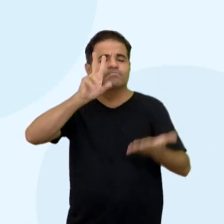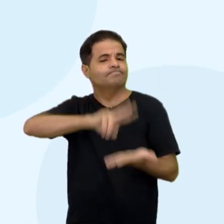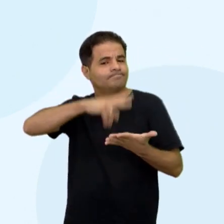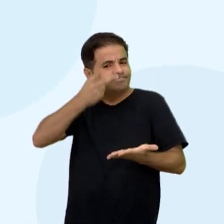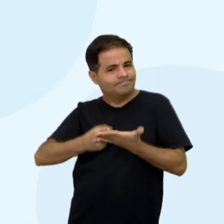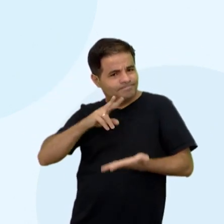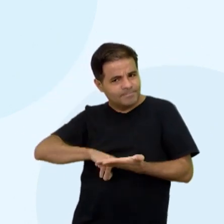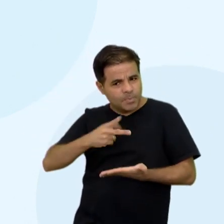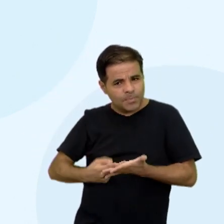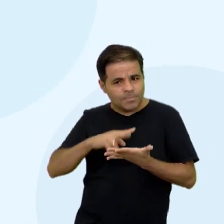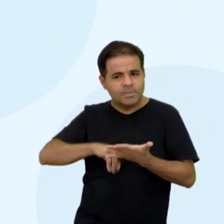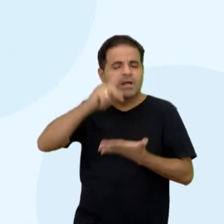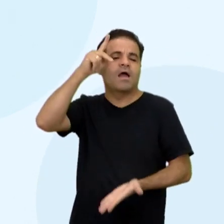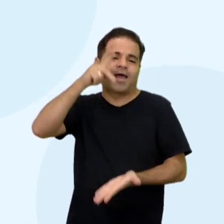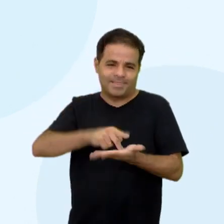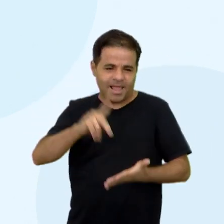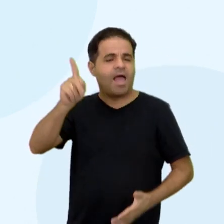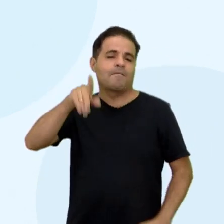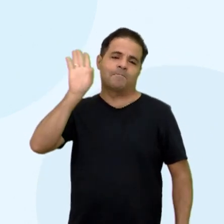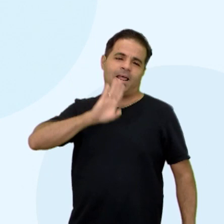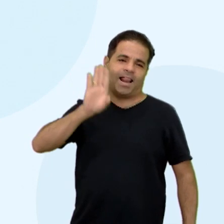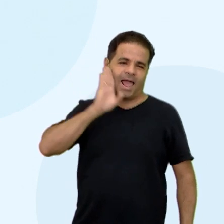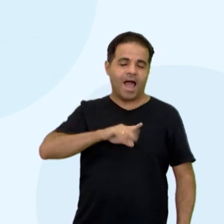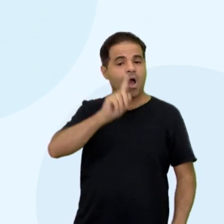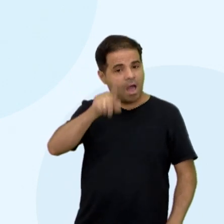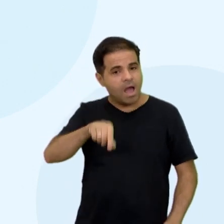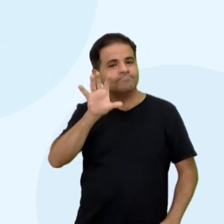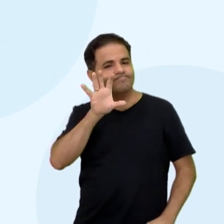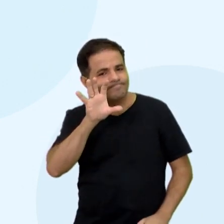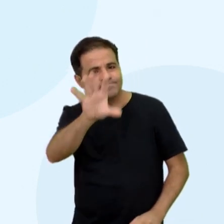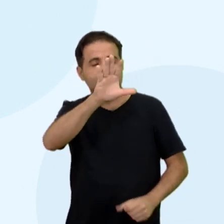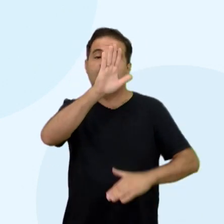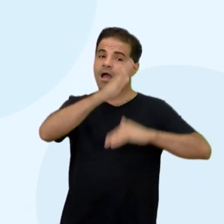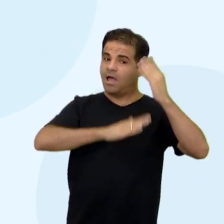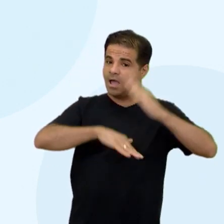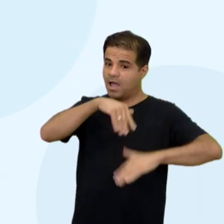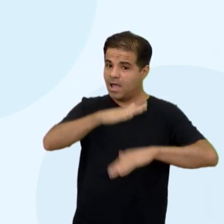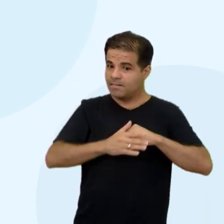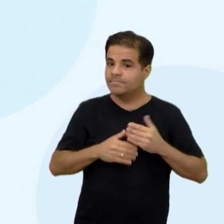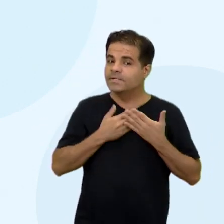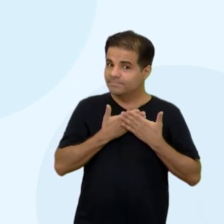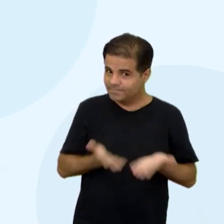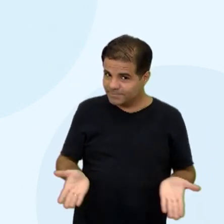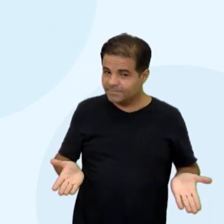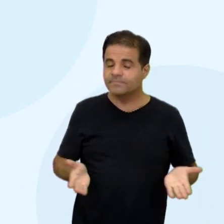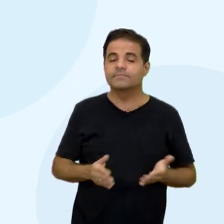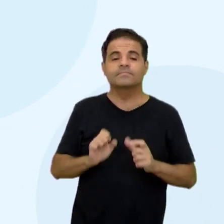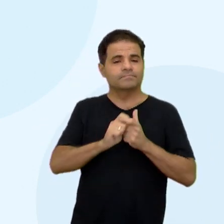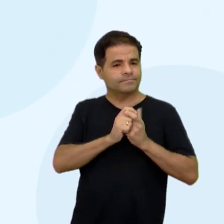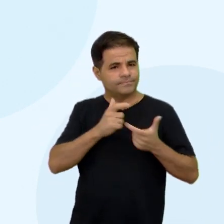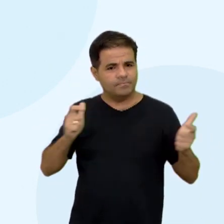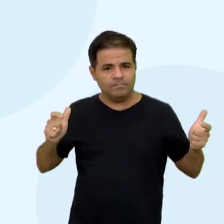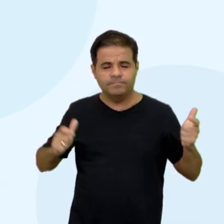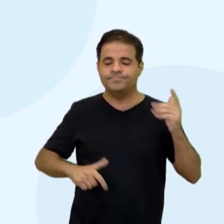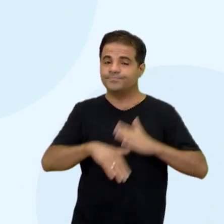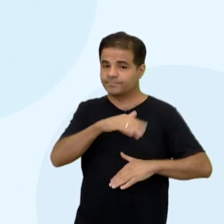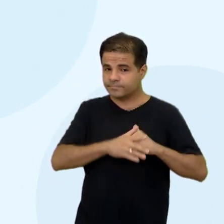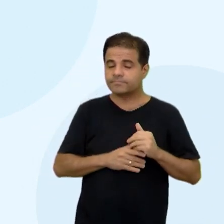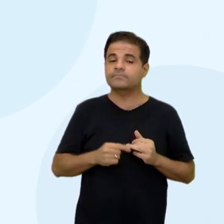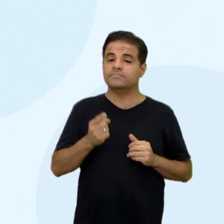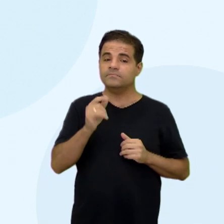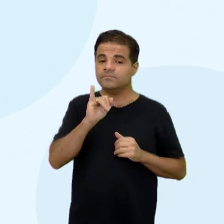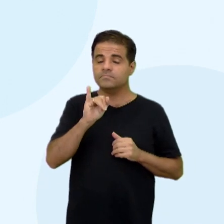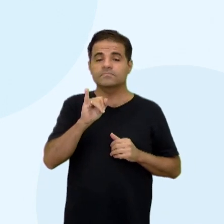crítica na realidade. Então isso é bem legal, tá? A habilidade do eixo estruturante, né, que é o